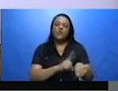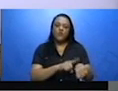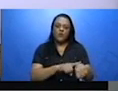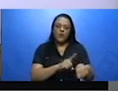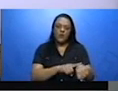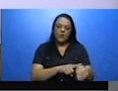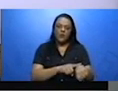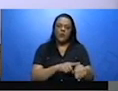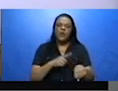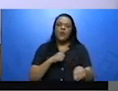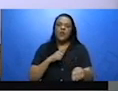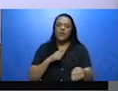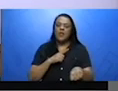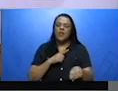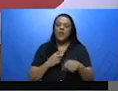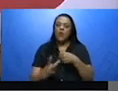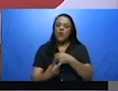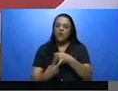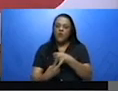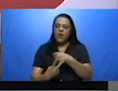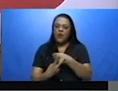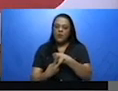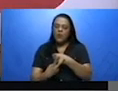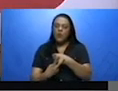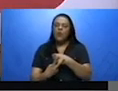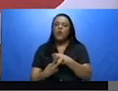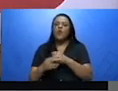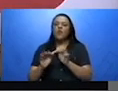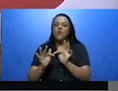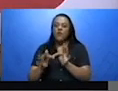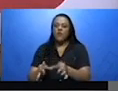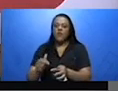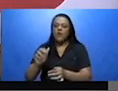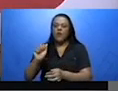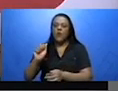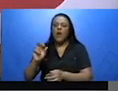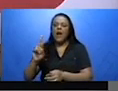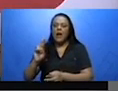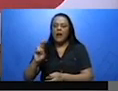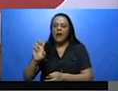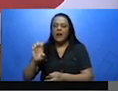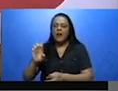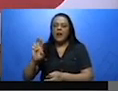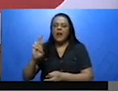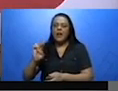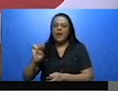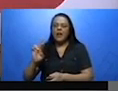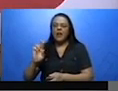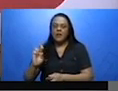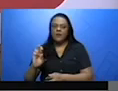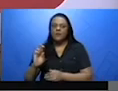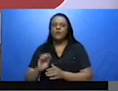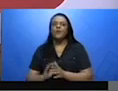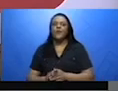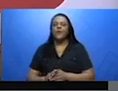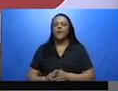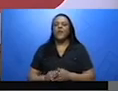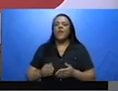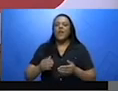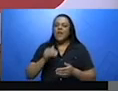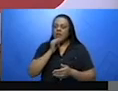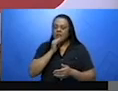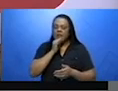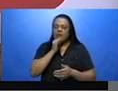infinitivo. Observe o mesmo exemplo. desta vez com o verbo nas duas